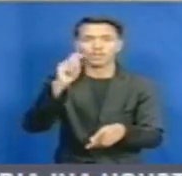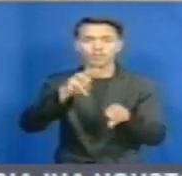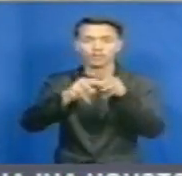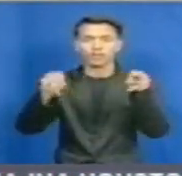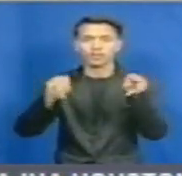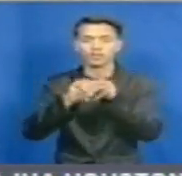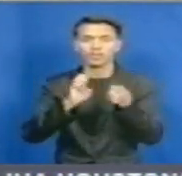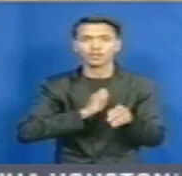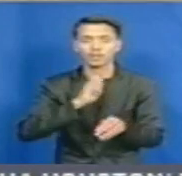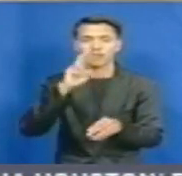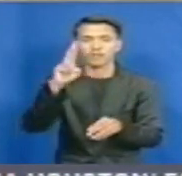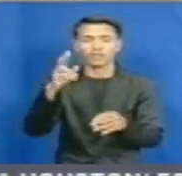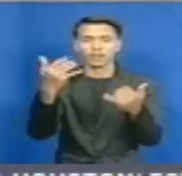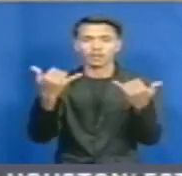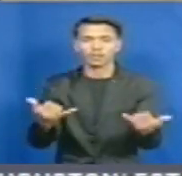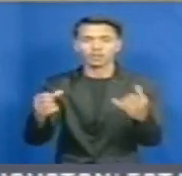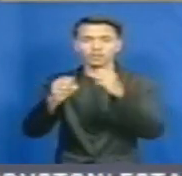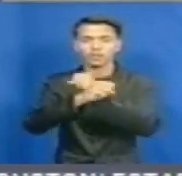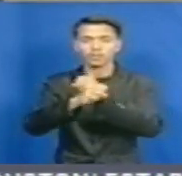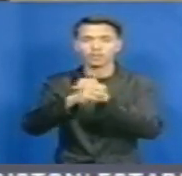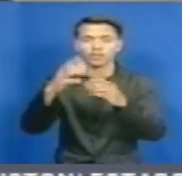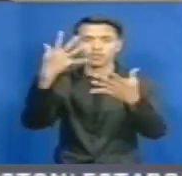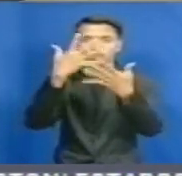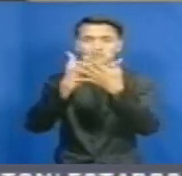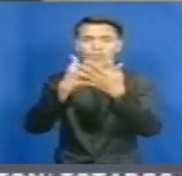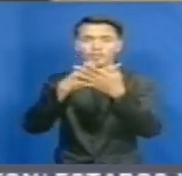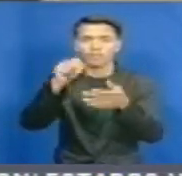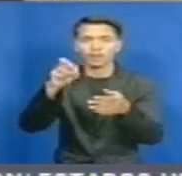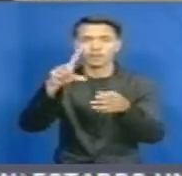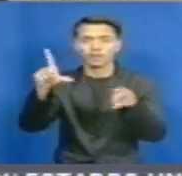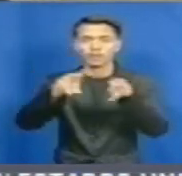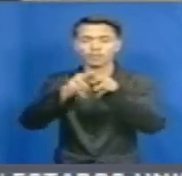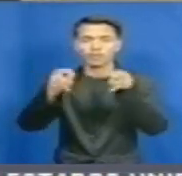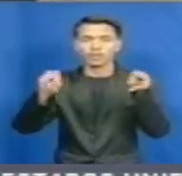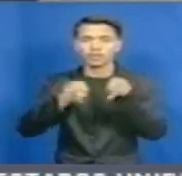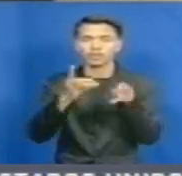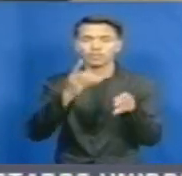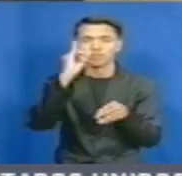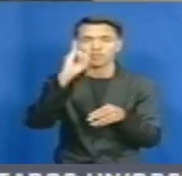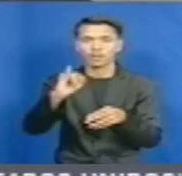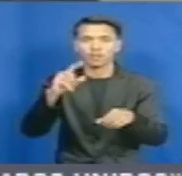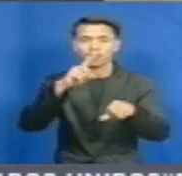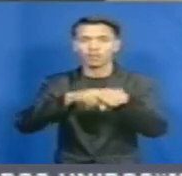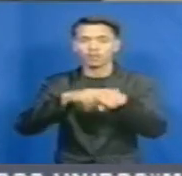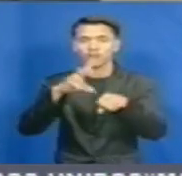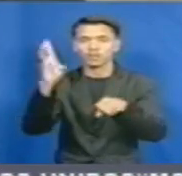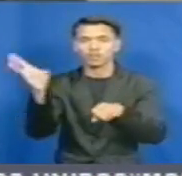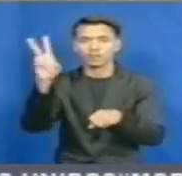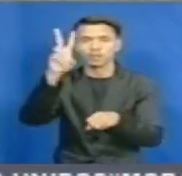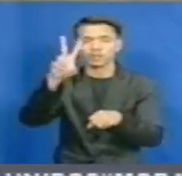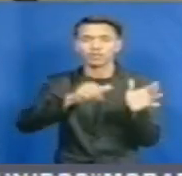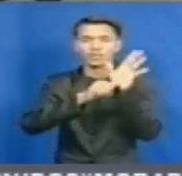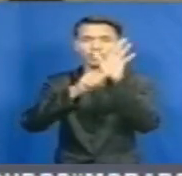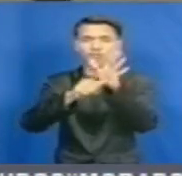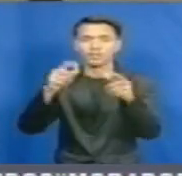Hermera. Dedão ne suspeito detém ona recela PNTL município dele. Durante horas, rito nulo recém-rua, moloca